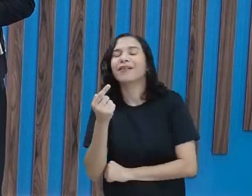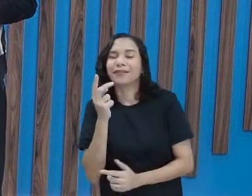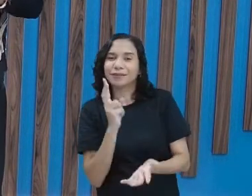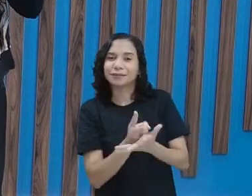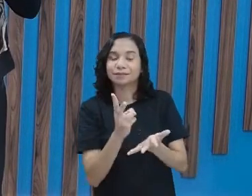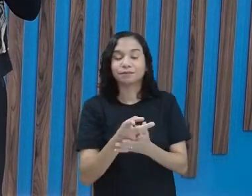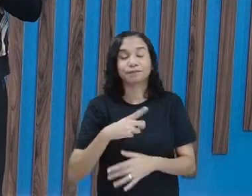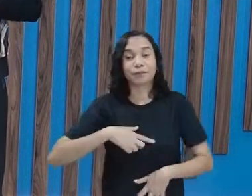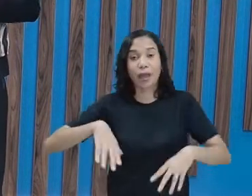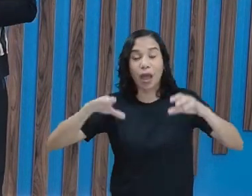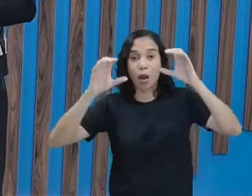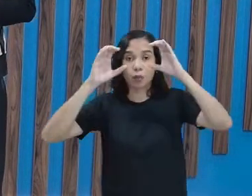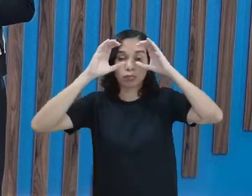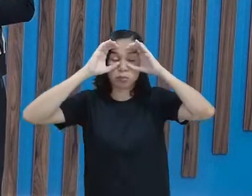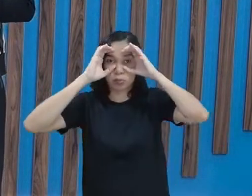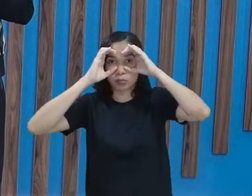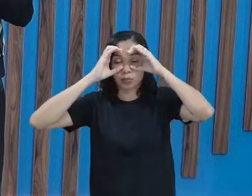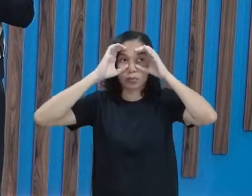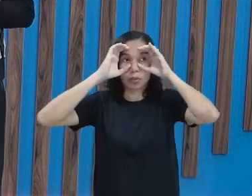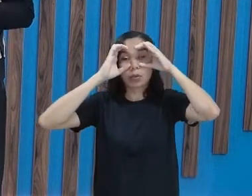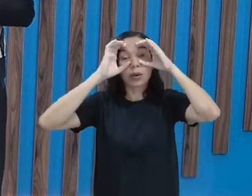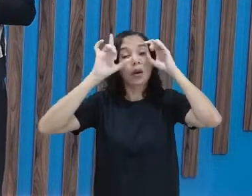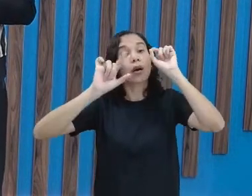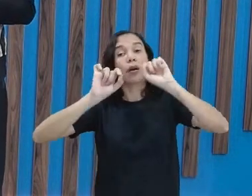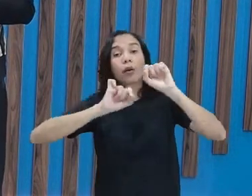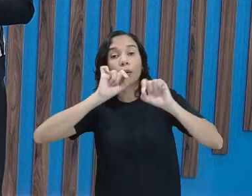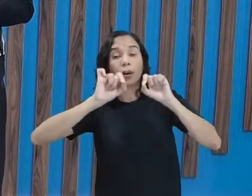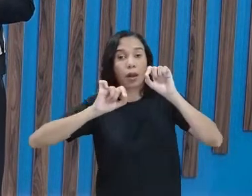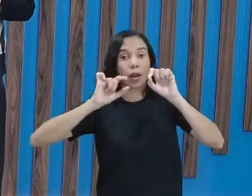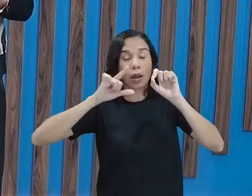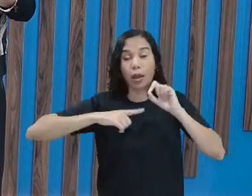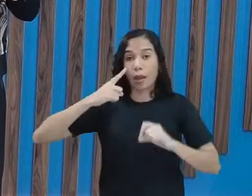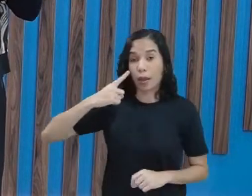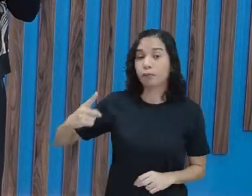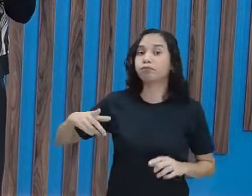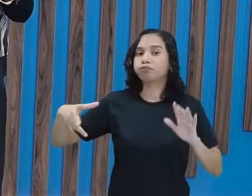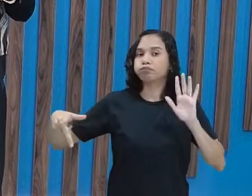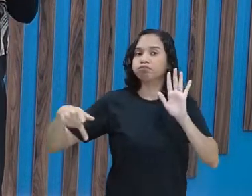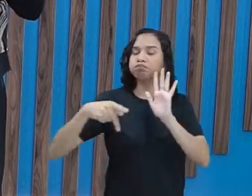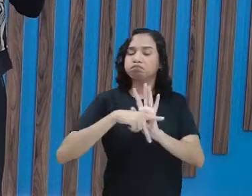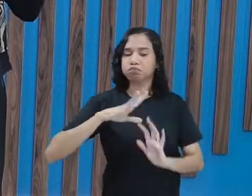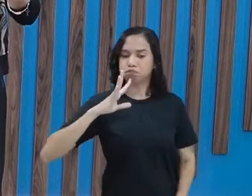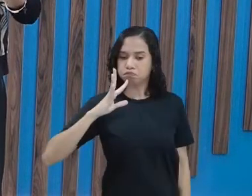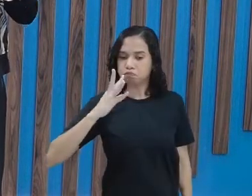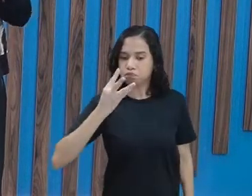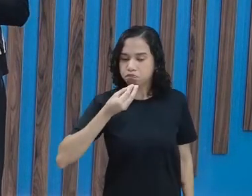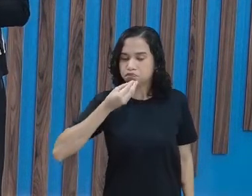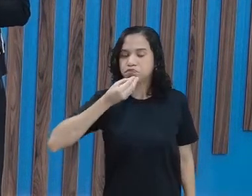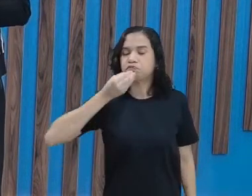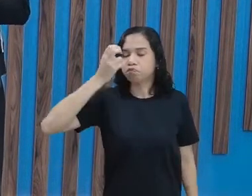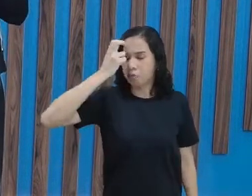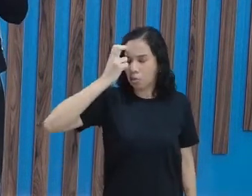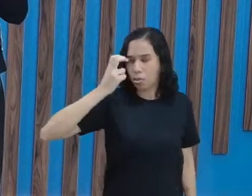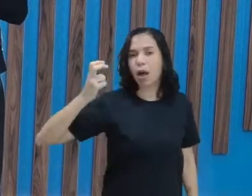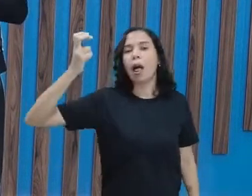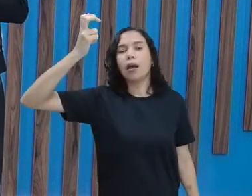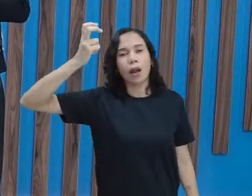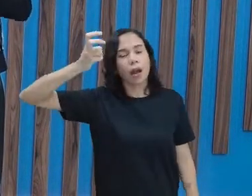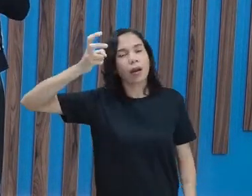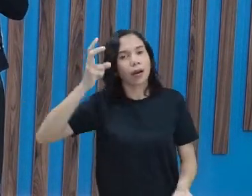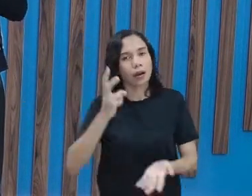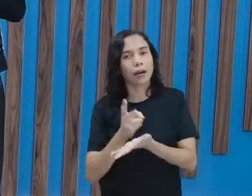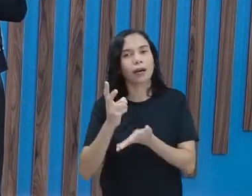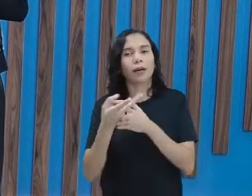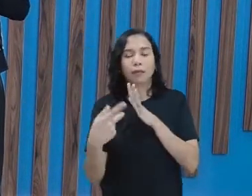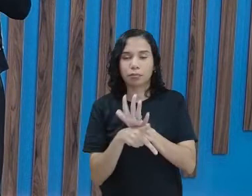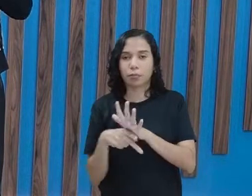sabe? A coruja. Geralmente a coruja é a detentora da sabedoria. Em toda história, em